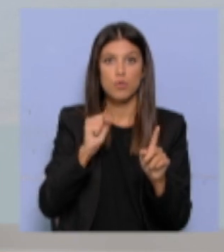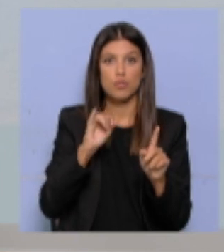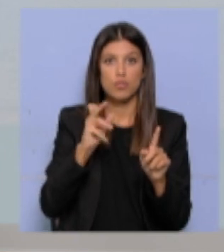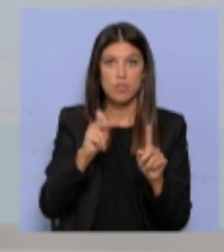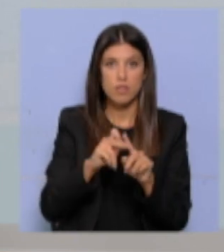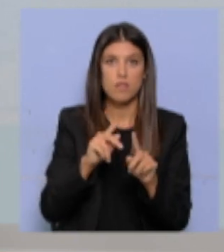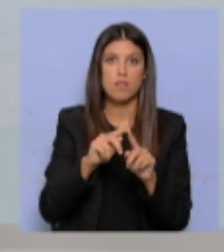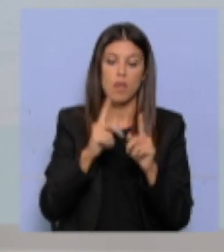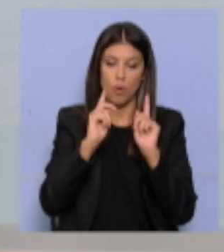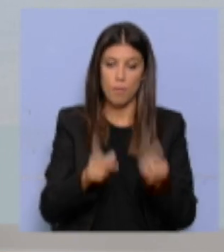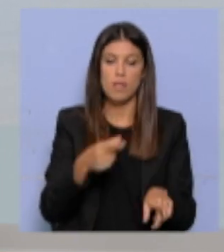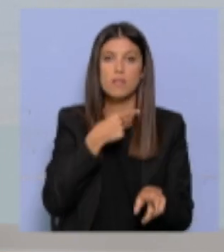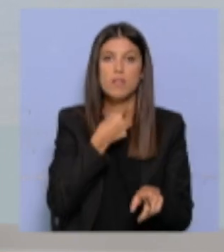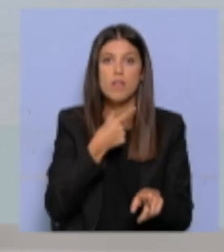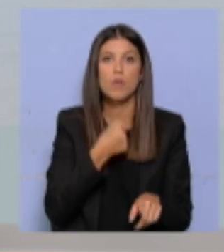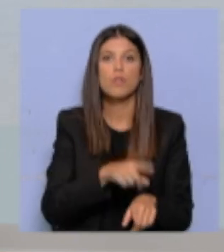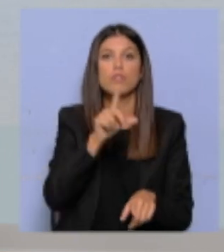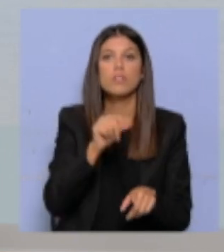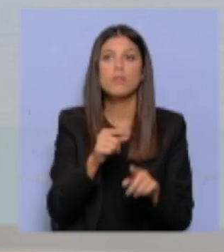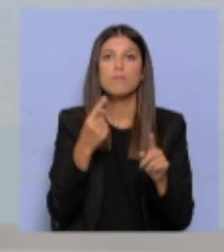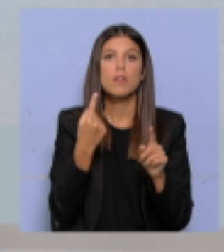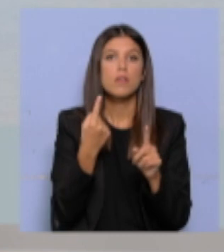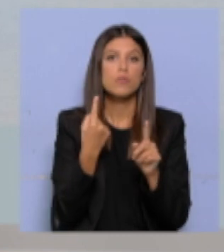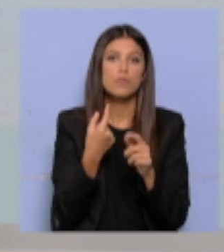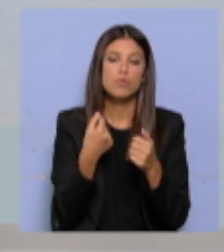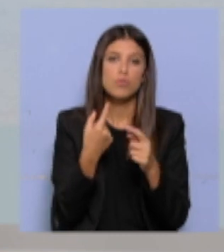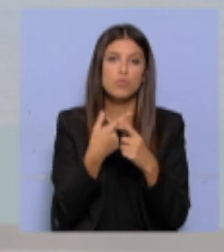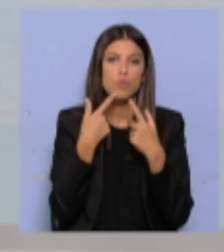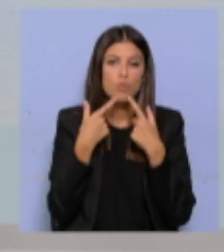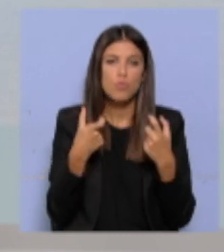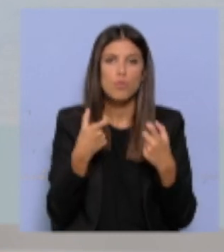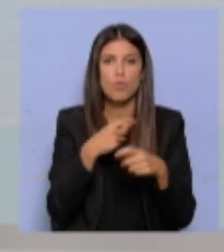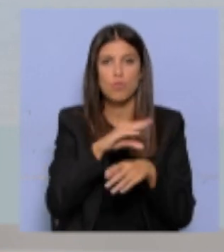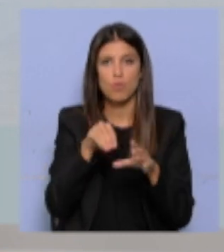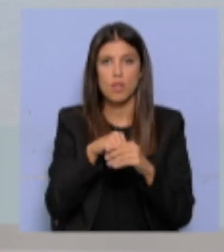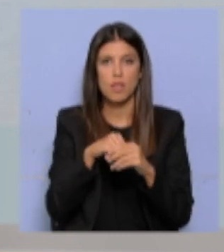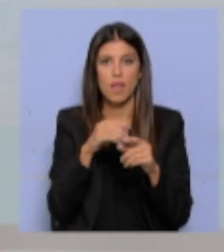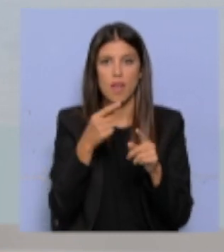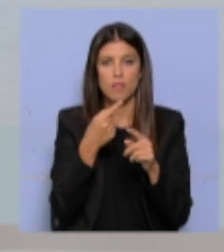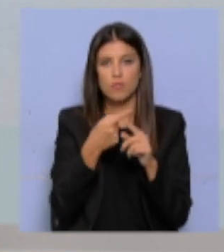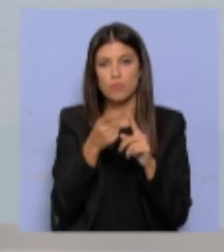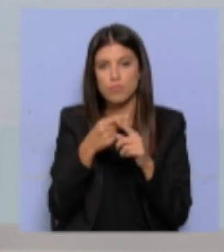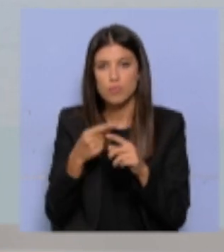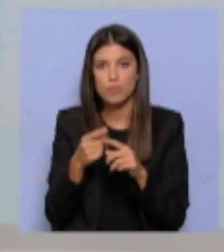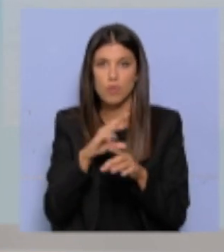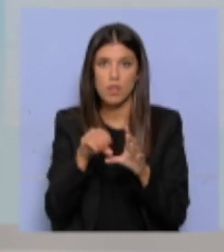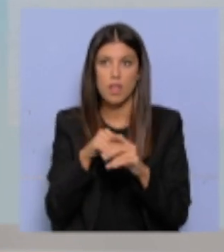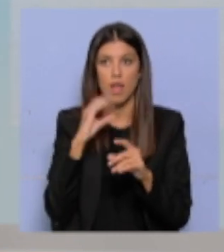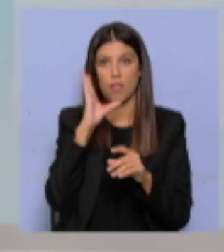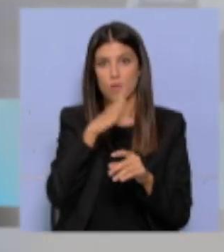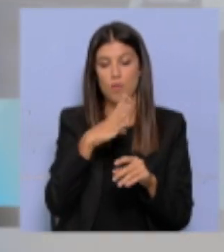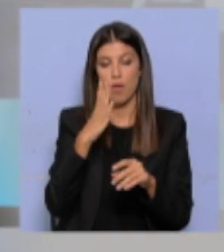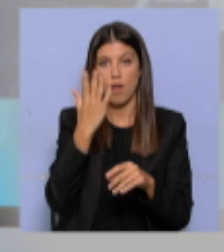naturalmente, tudo o que está interligado, o que está ligado, está intrinsecamente ligado ao Dia Mundial das Missões e à missão em